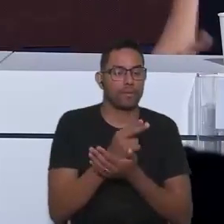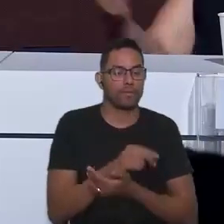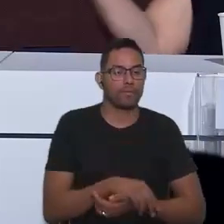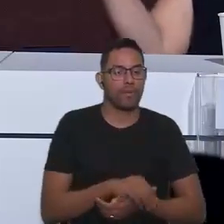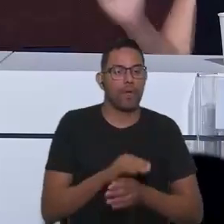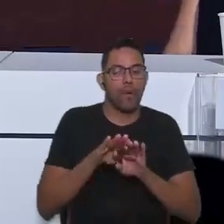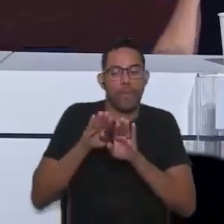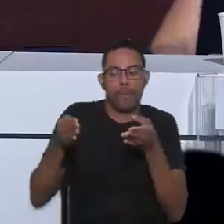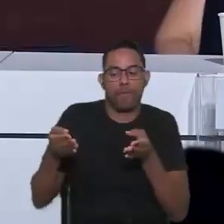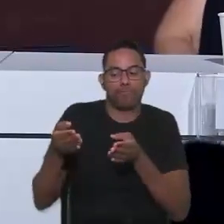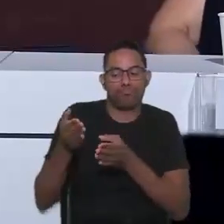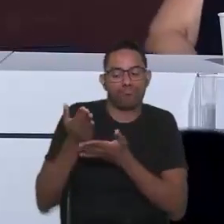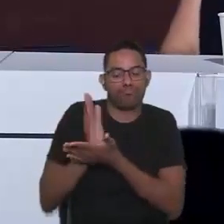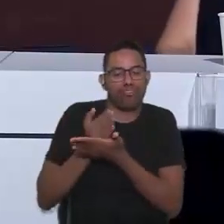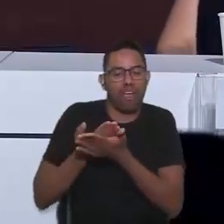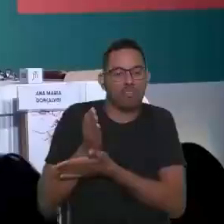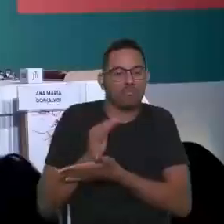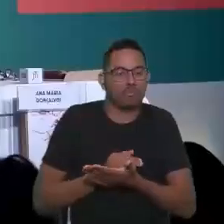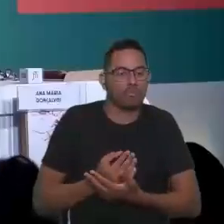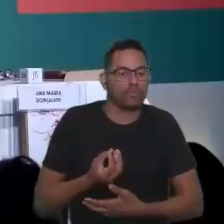dividir uma mesa comigo.